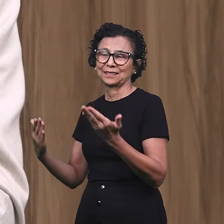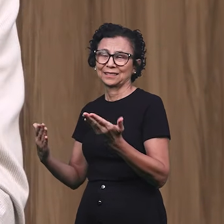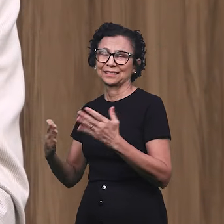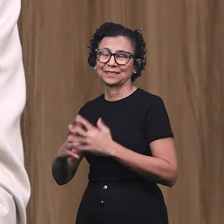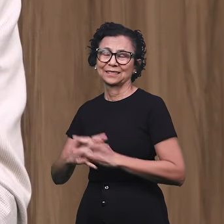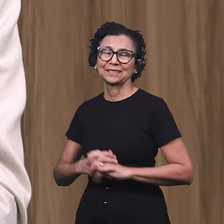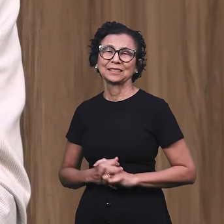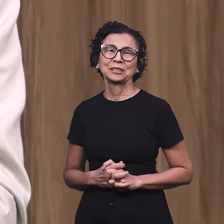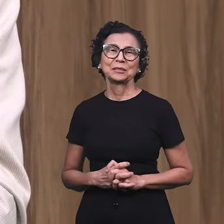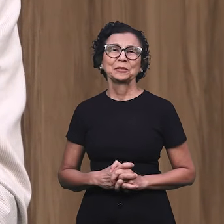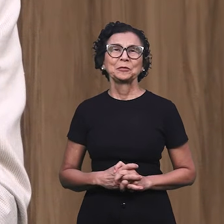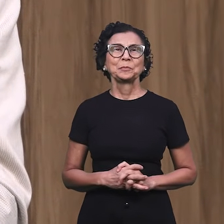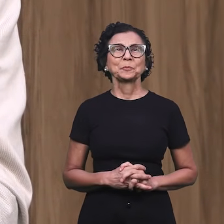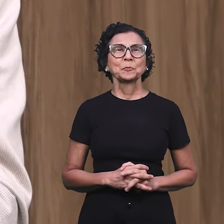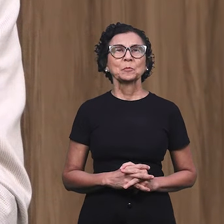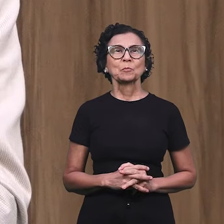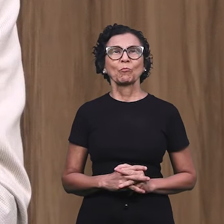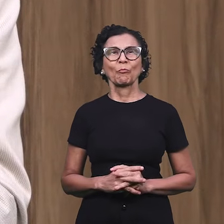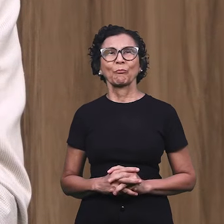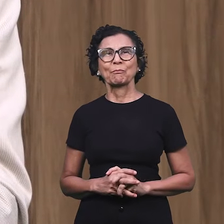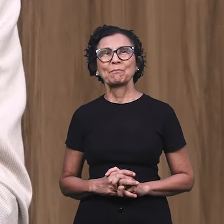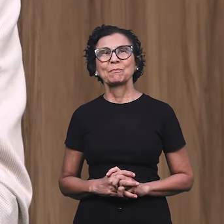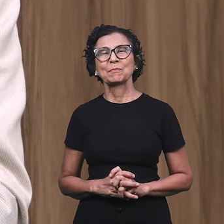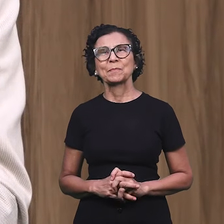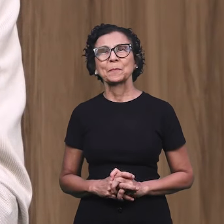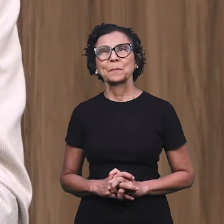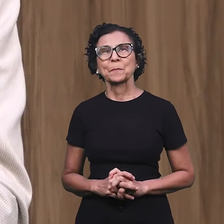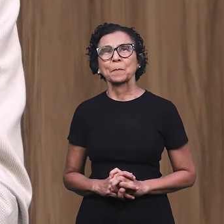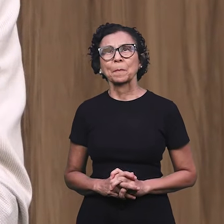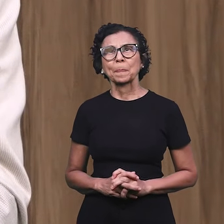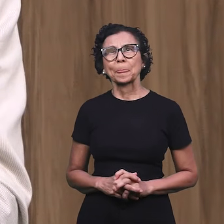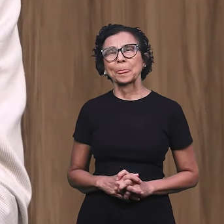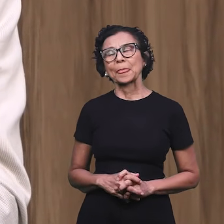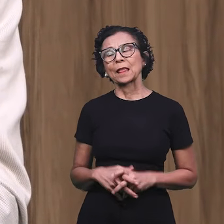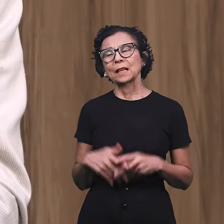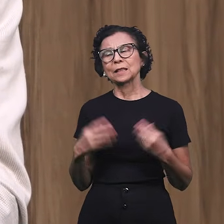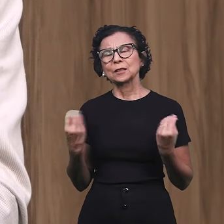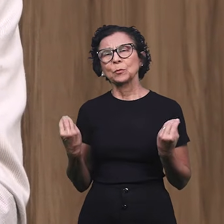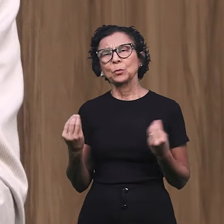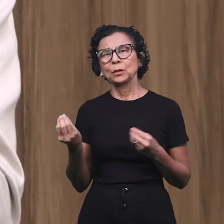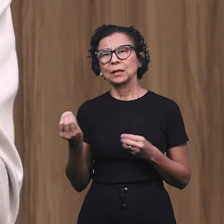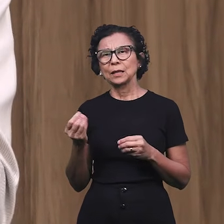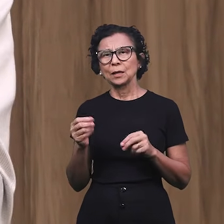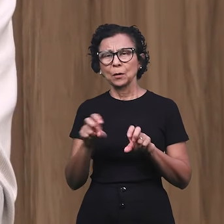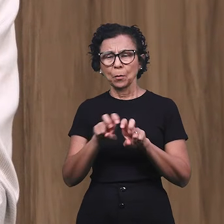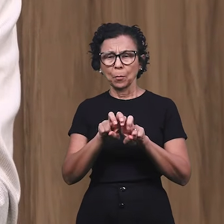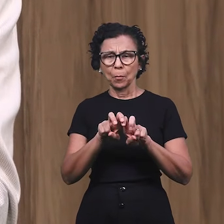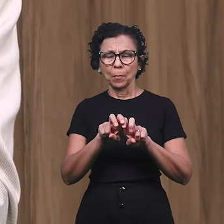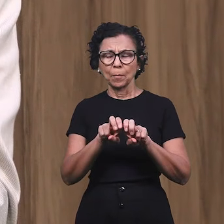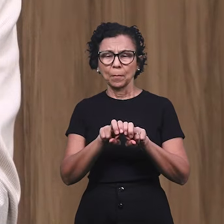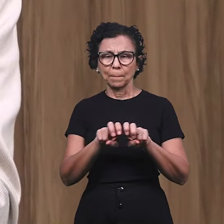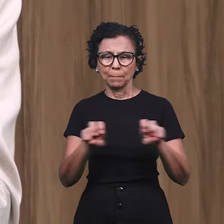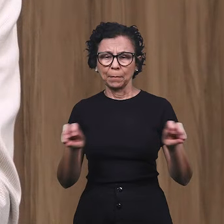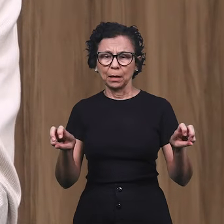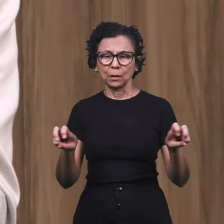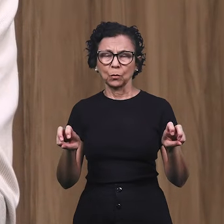mais ligada a essa questão estética, de arquitetura, de design de interiores. Mas o que era o banco ali dentro da casa? Não era o banco